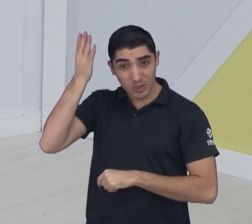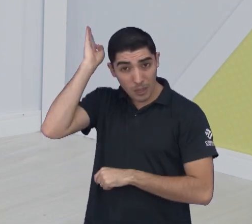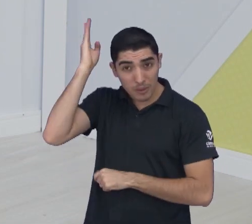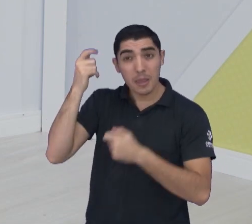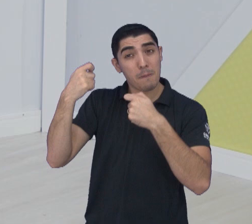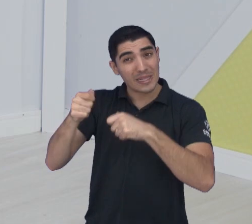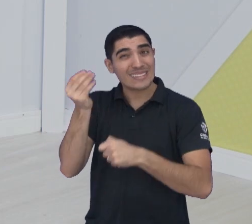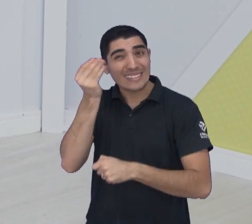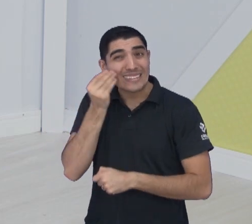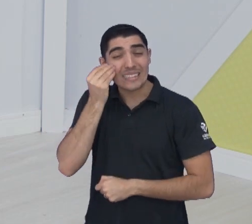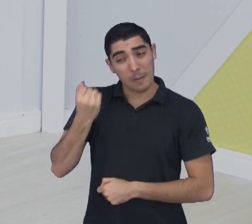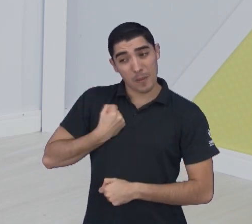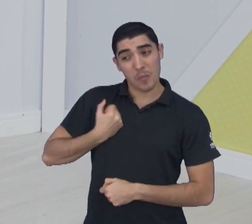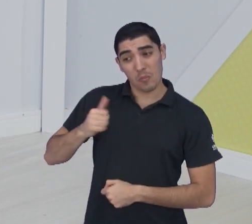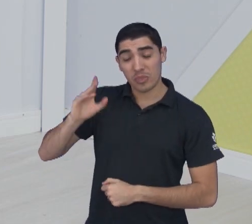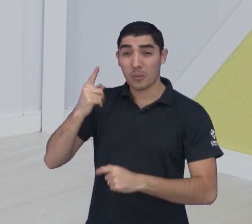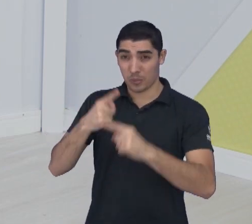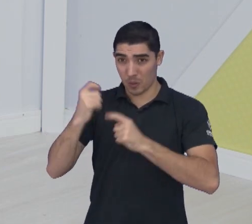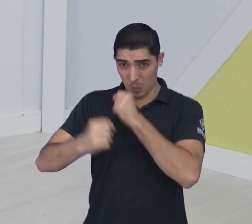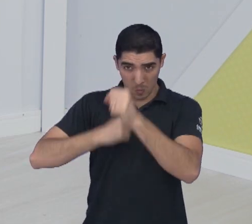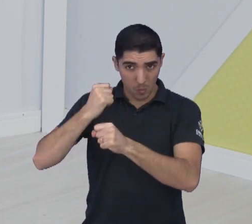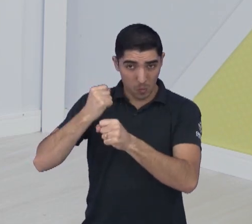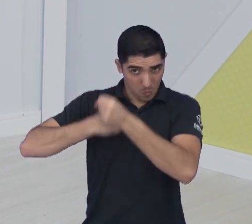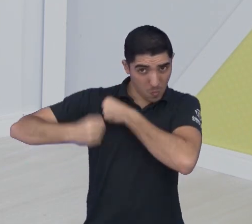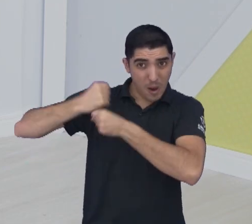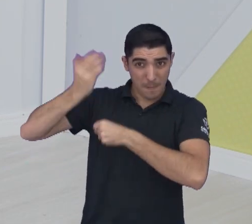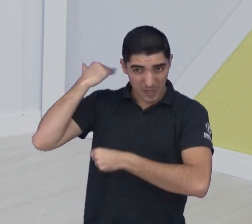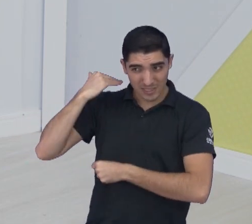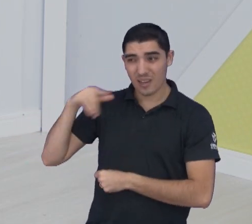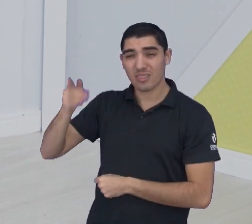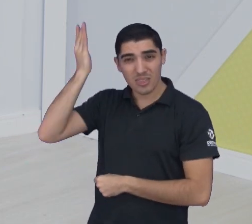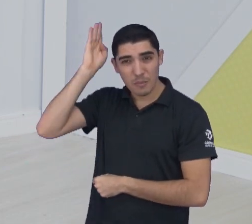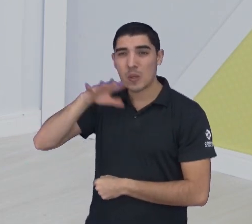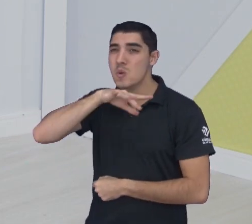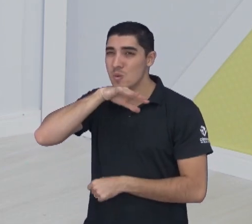no campeonato passado o Taubaté foi mal demais na competição, tá certo?